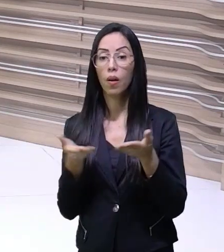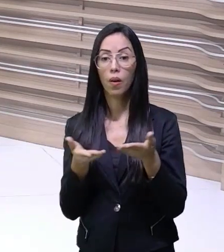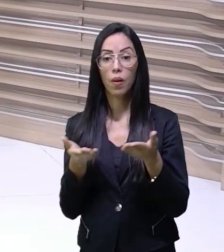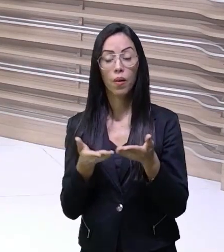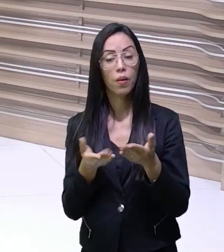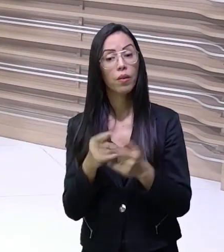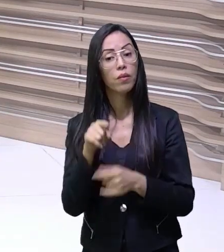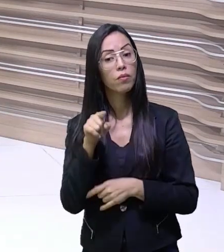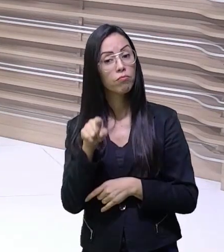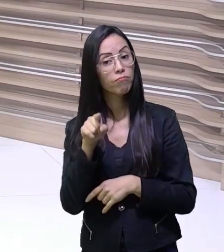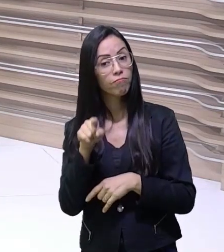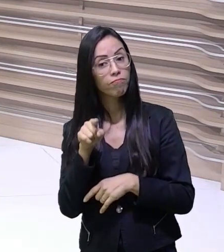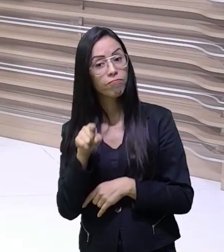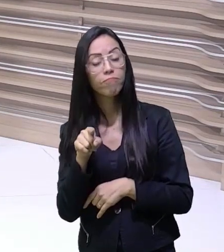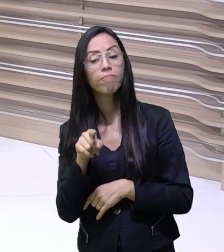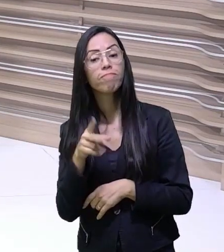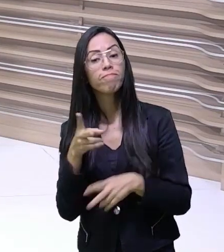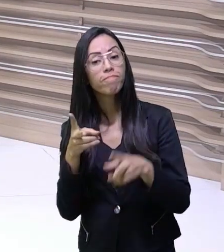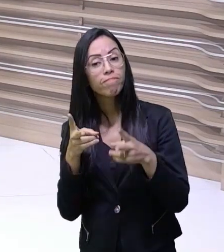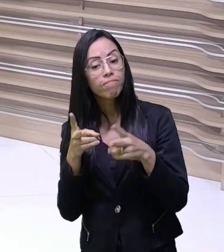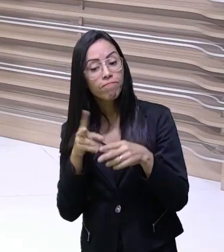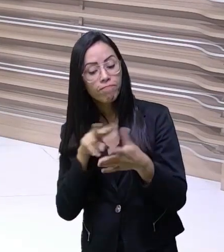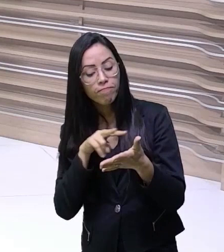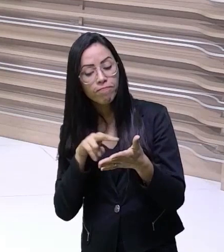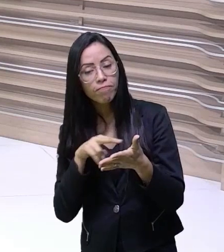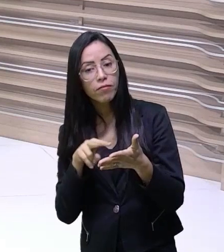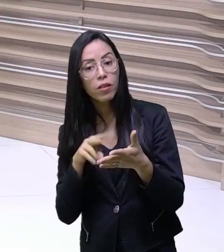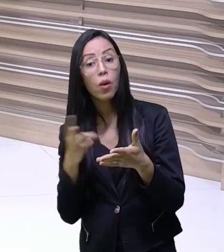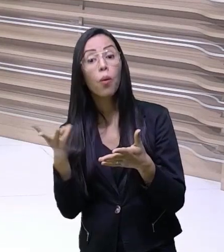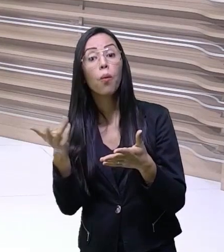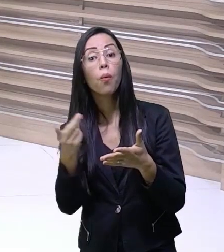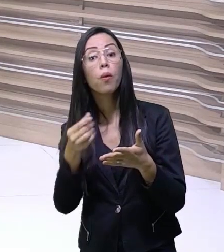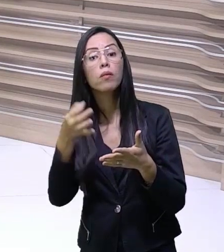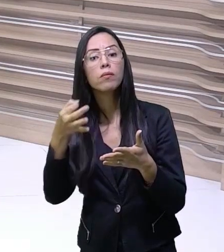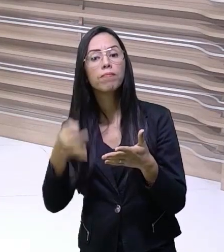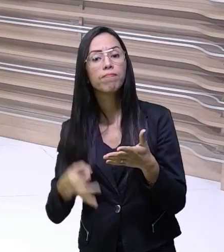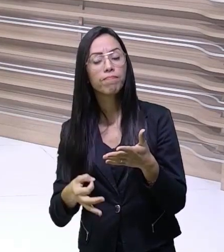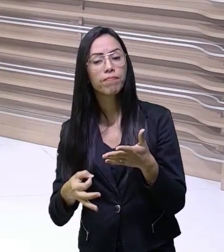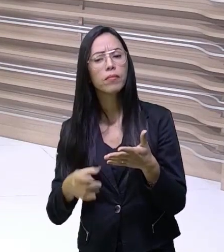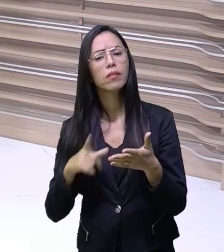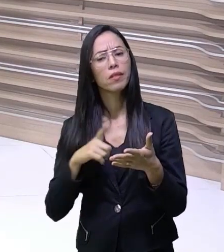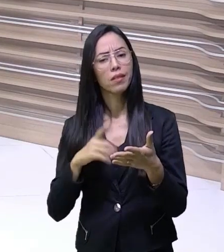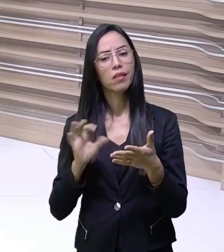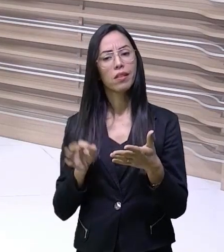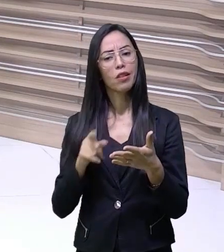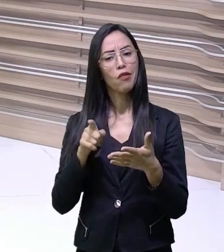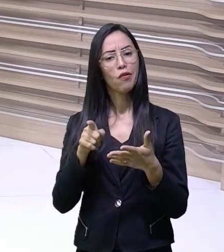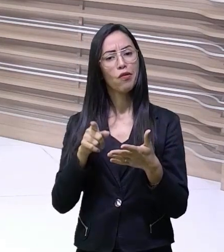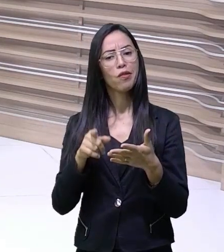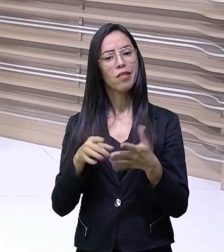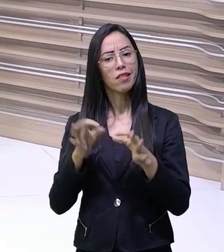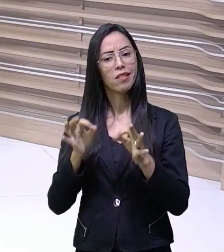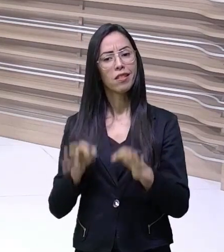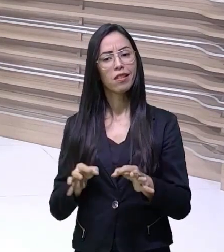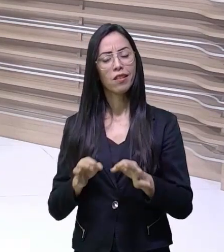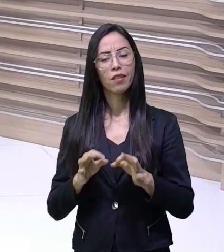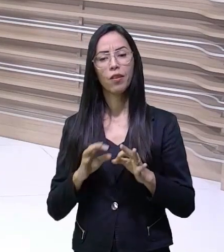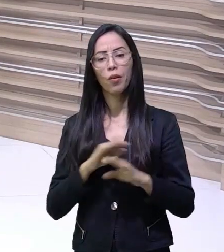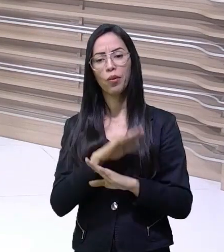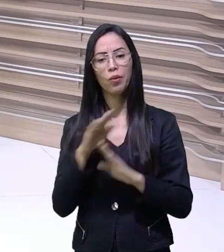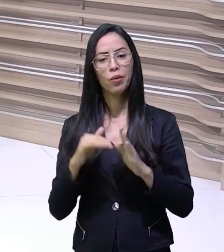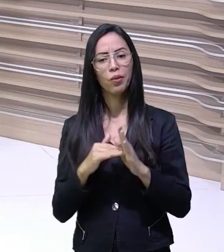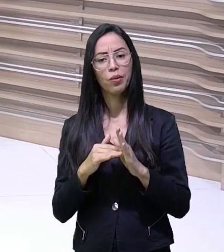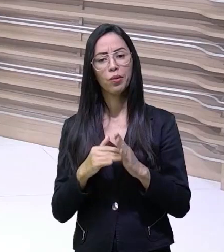vai verificar quantos acertos você teve na sua tarefinha. Eu tenho certeza que você acertou todos. Então